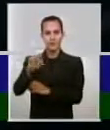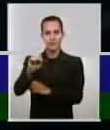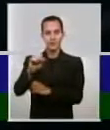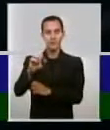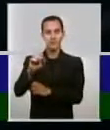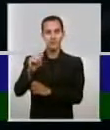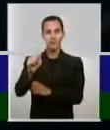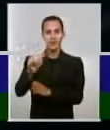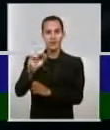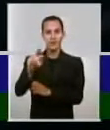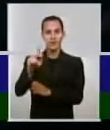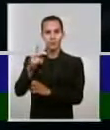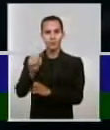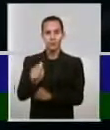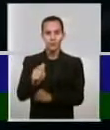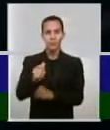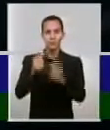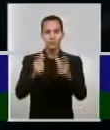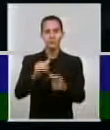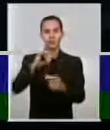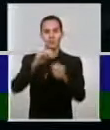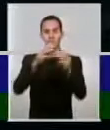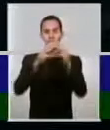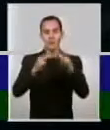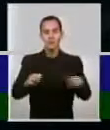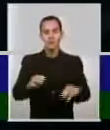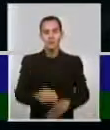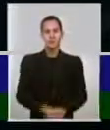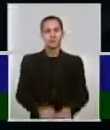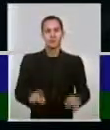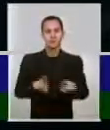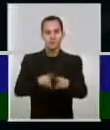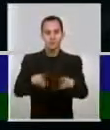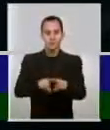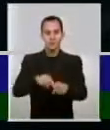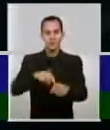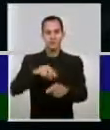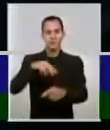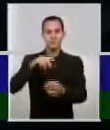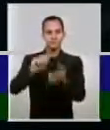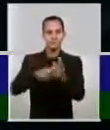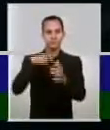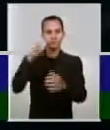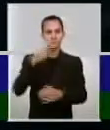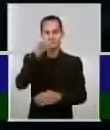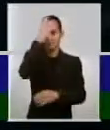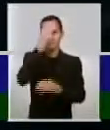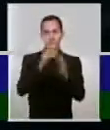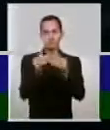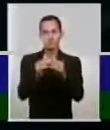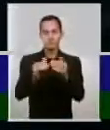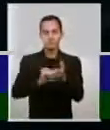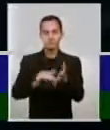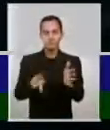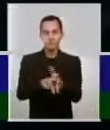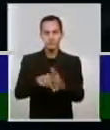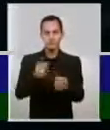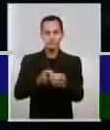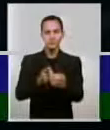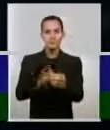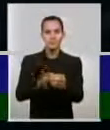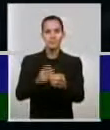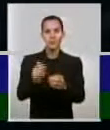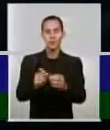números 266, 271, Bairro Martins. Também do vereador Rui Alvorada, que solicita a Secretaria Municipal de Serviços